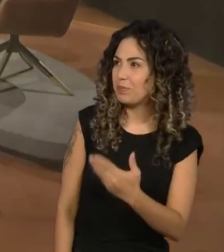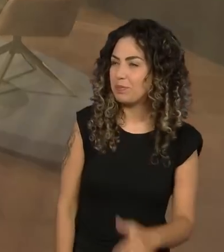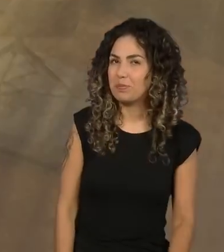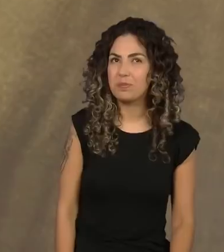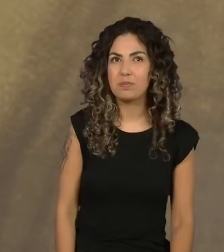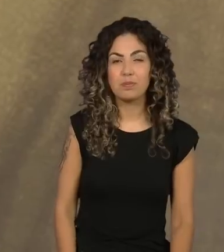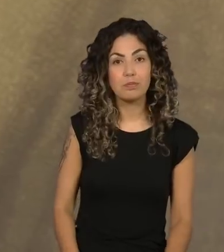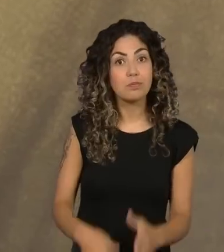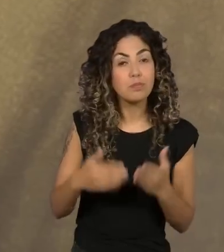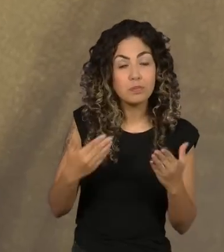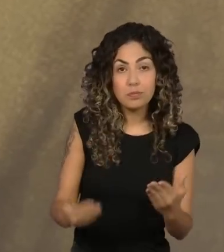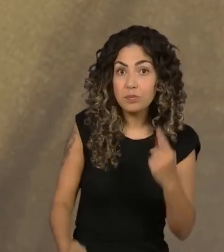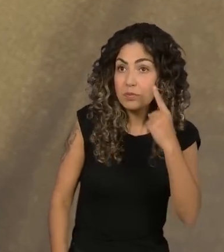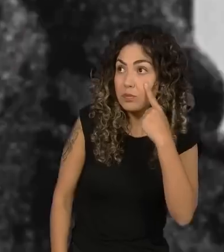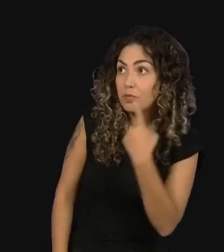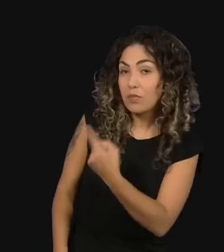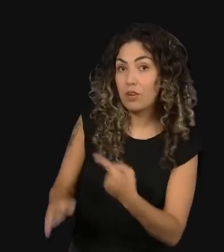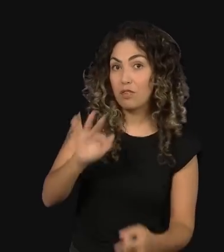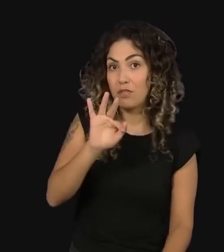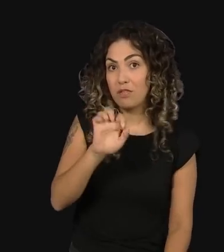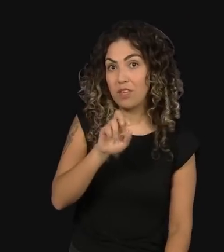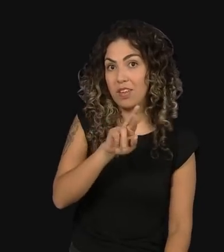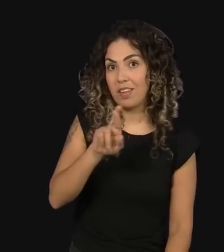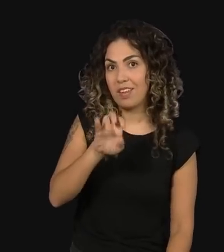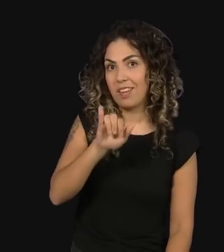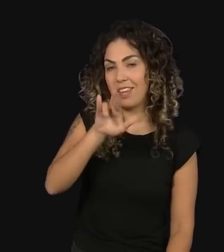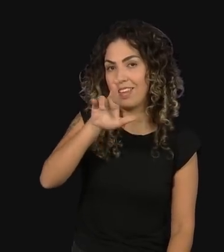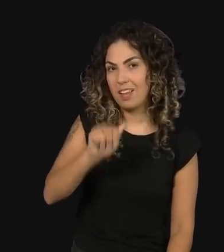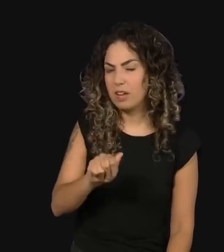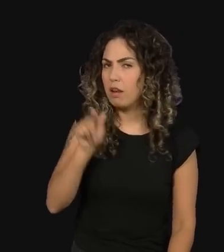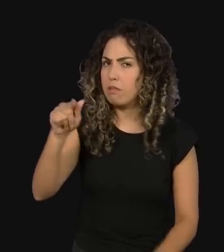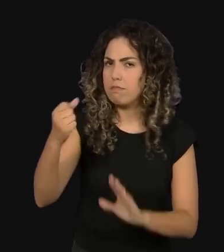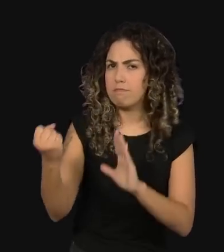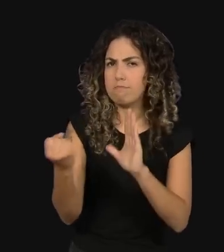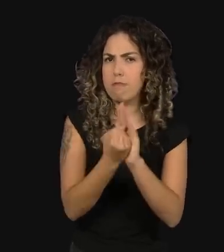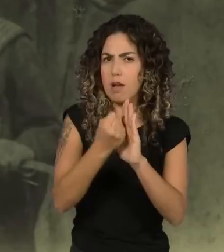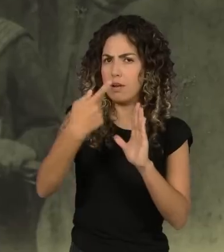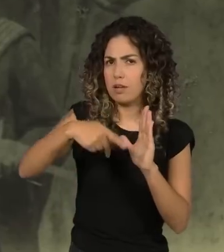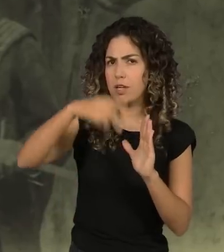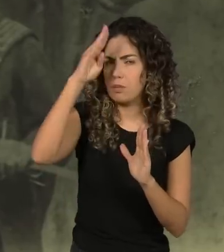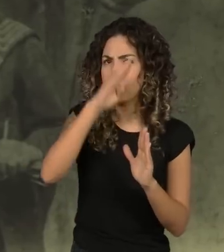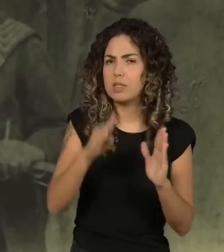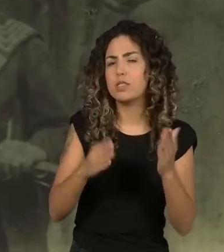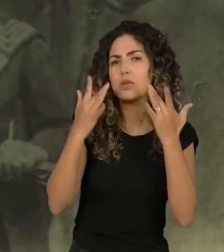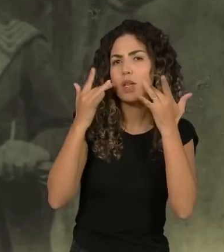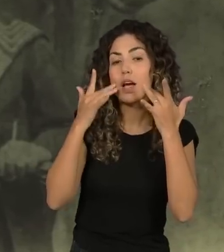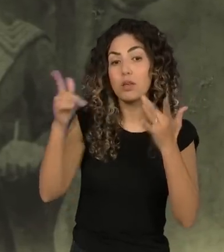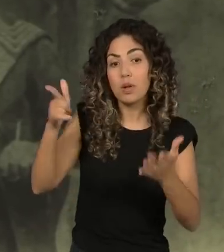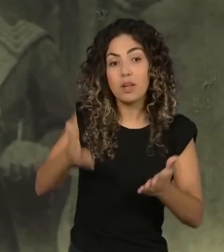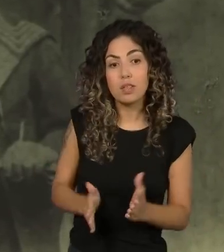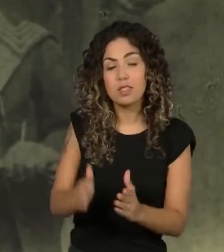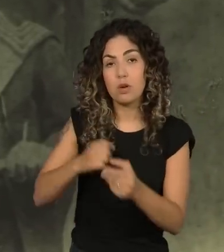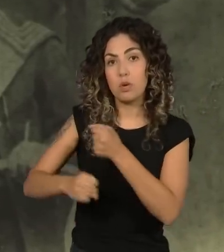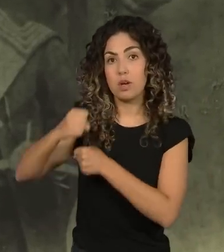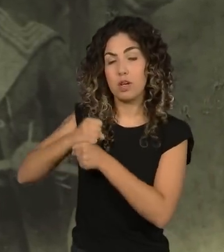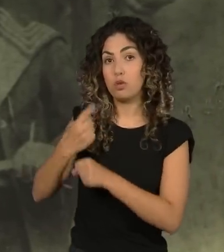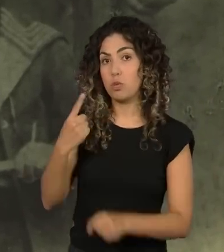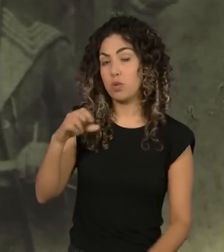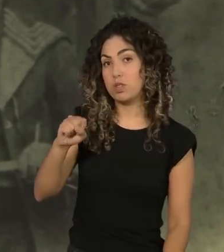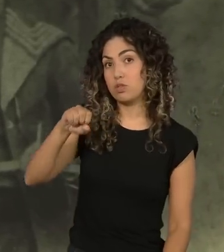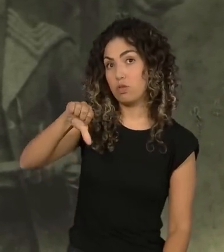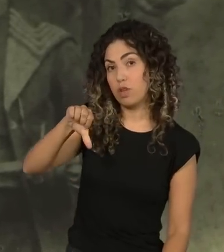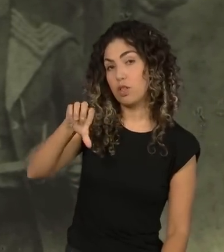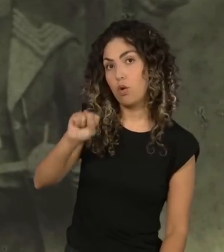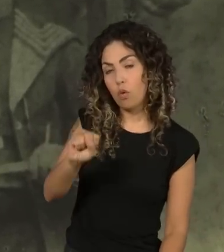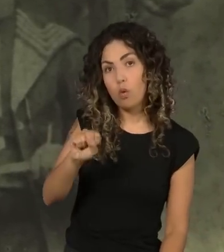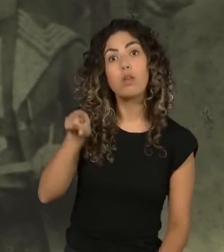Procópio Ferreira, uma das mais importantes figuras do teatro brasileiro, nasceu em 1898, filho